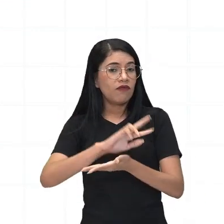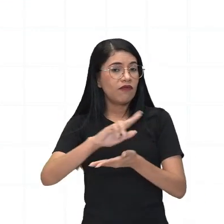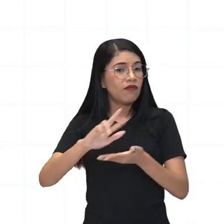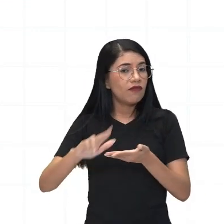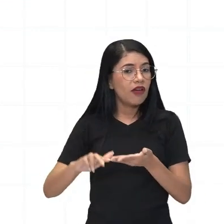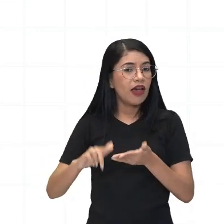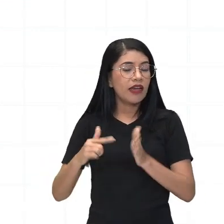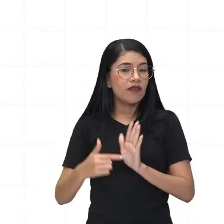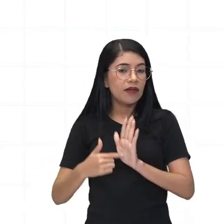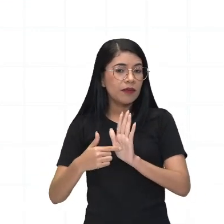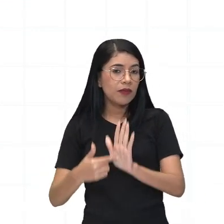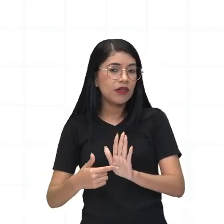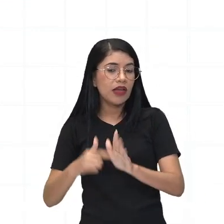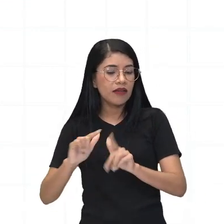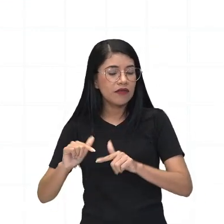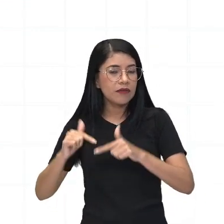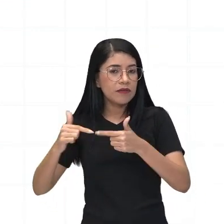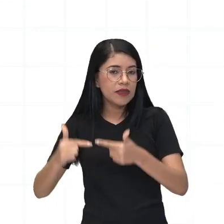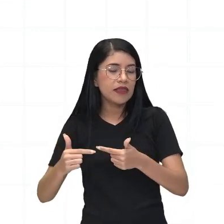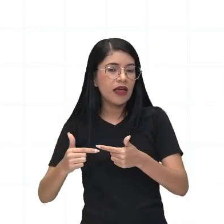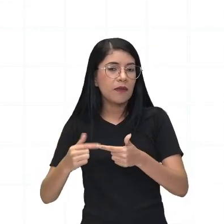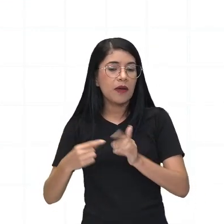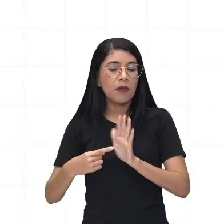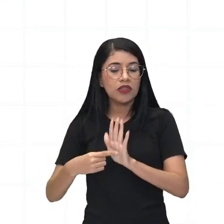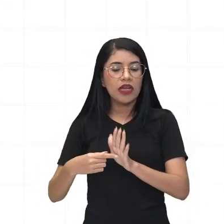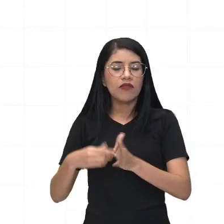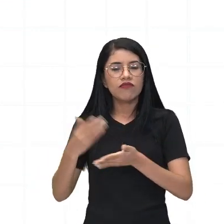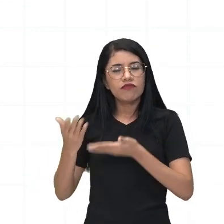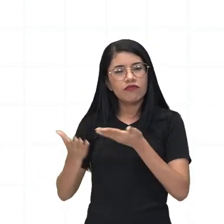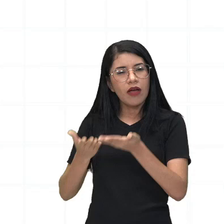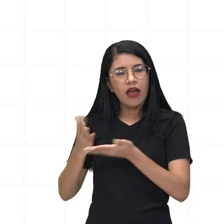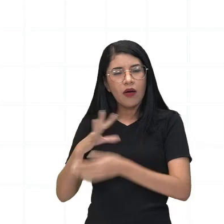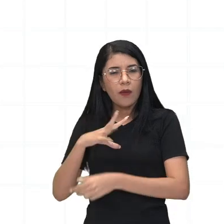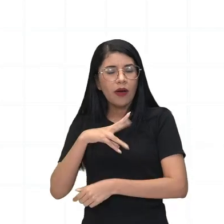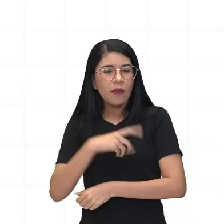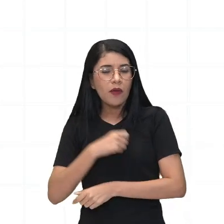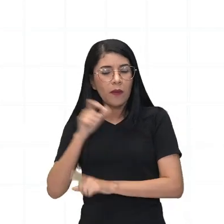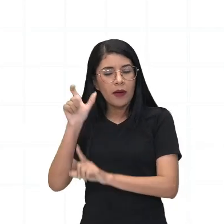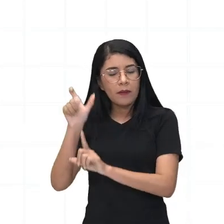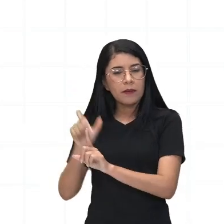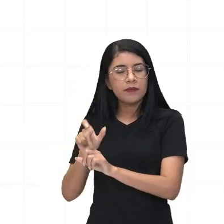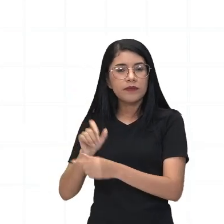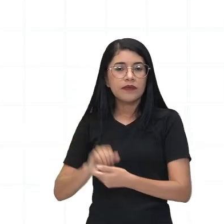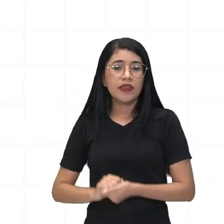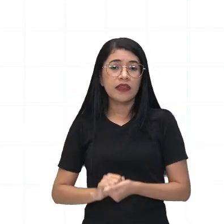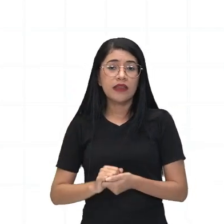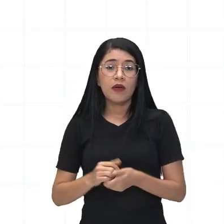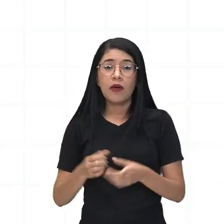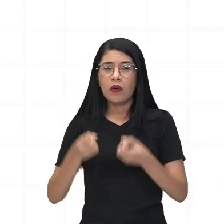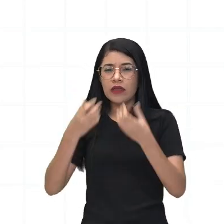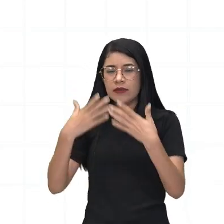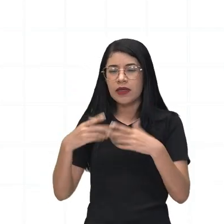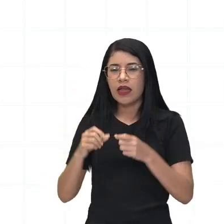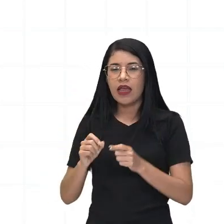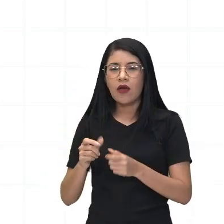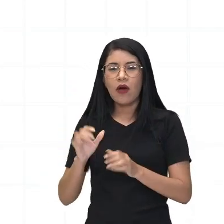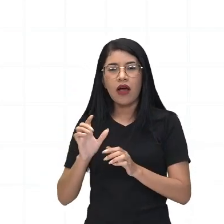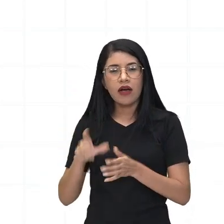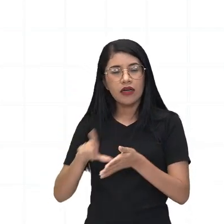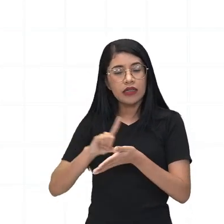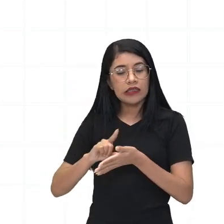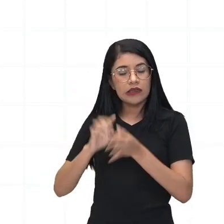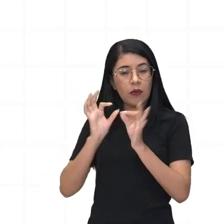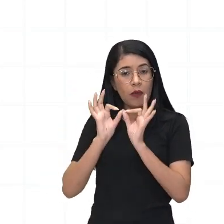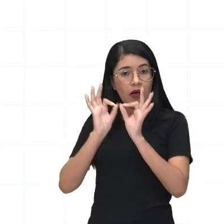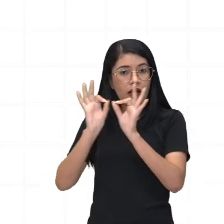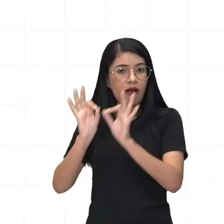irá executar para demonstrar essa dedicação. Então, quando ele diz, serei atento antes, ou seja, antes de mais tudo,